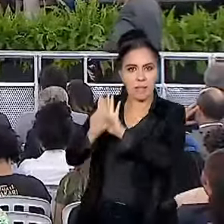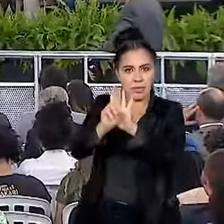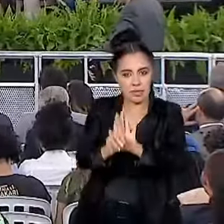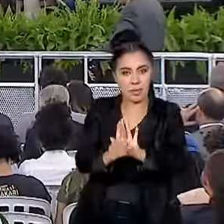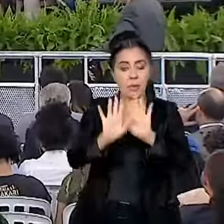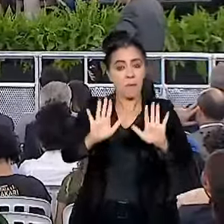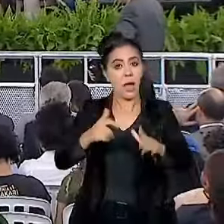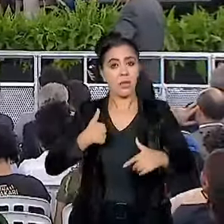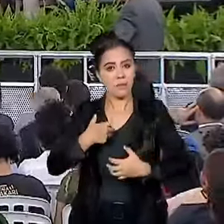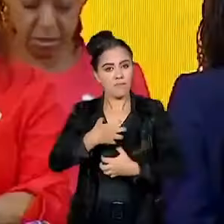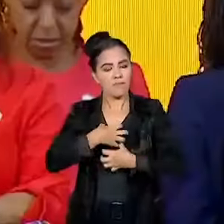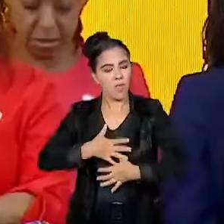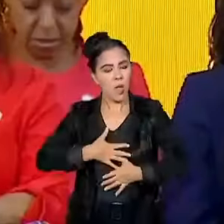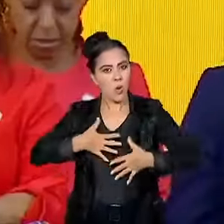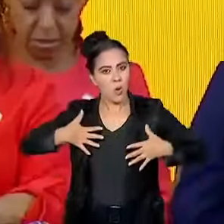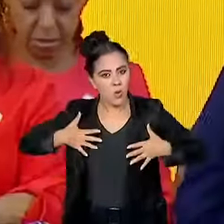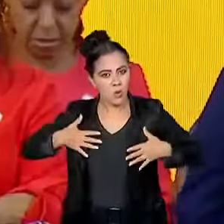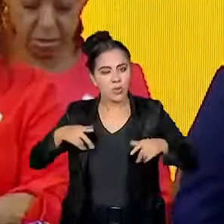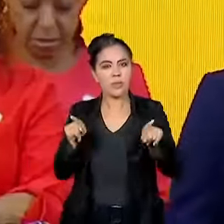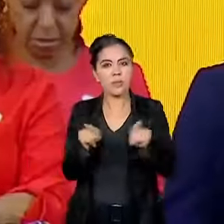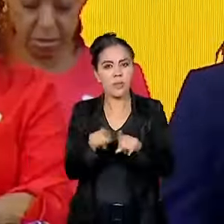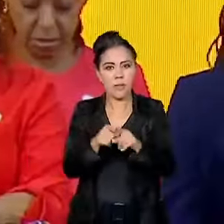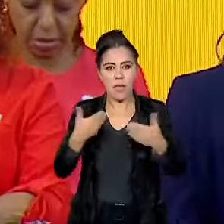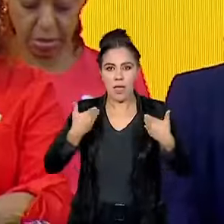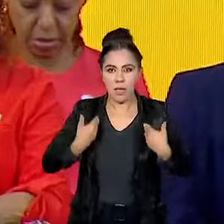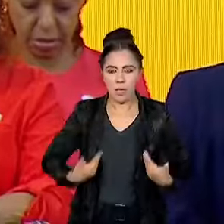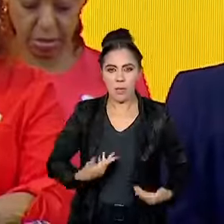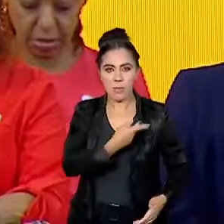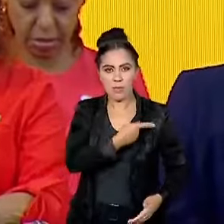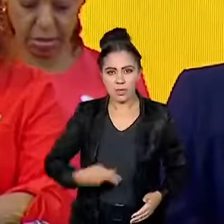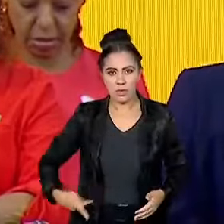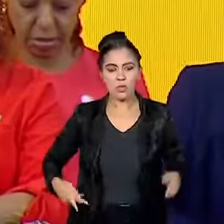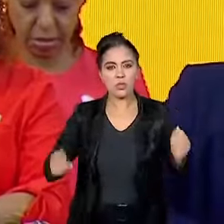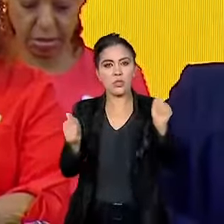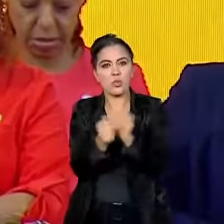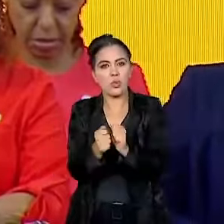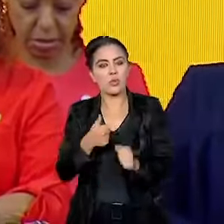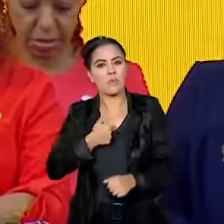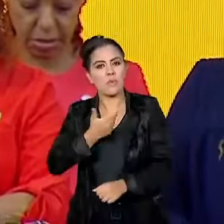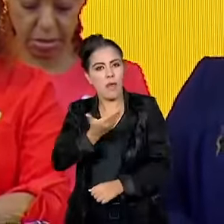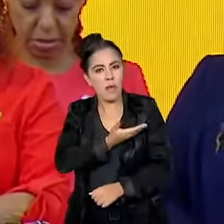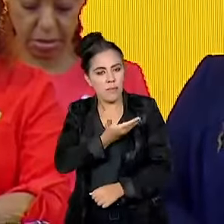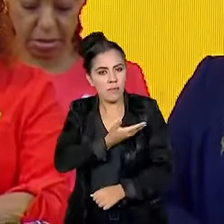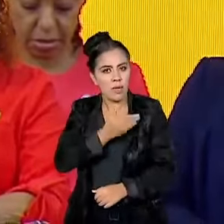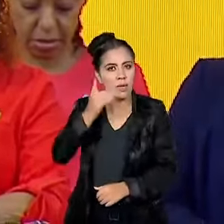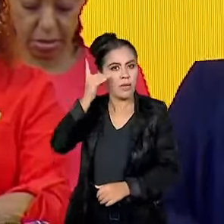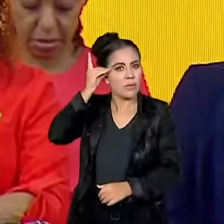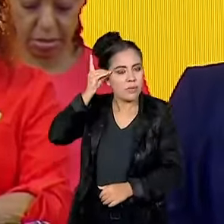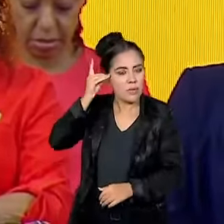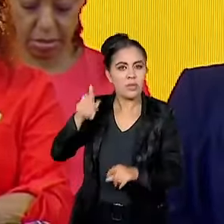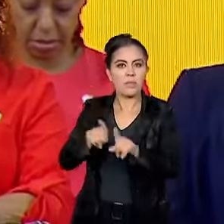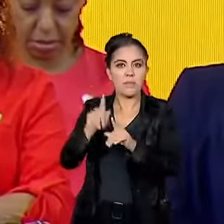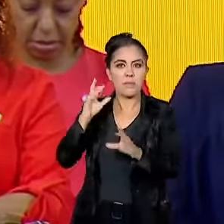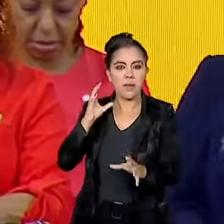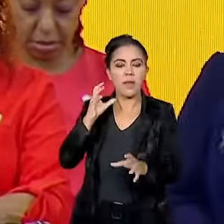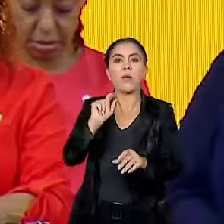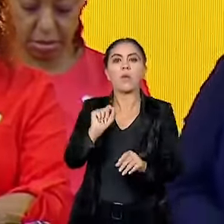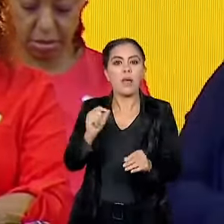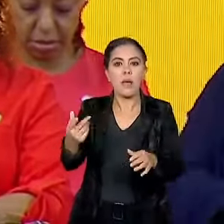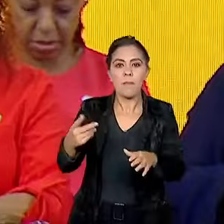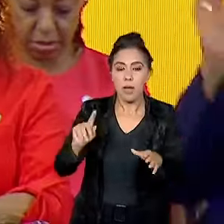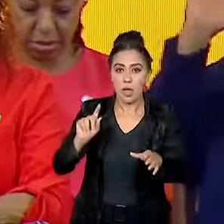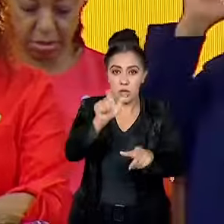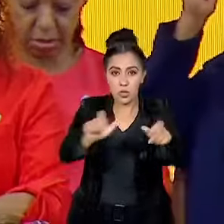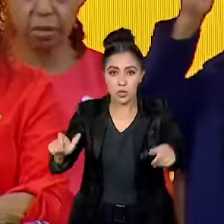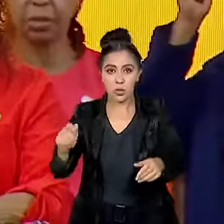de ter sido o presidente que, junto com a companheira Dilma Rousseff, mais fez pela inclusão dos jovens